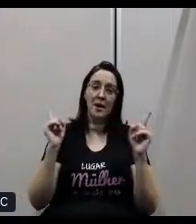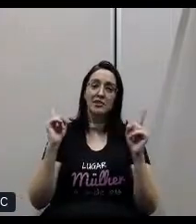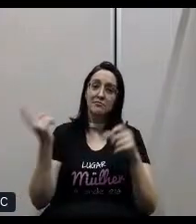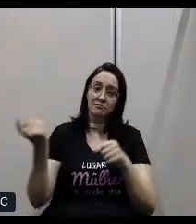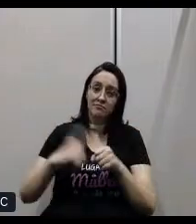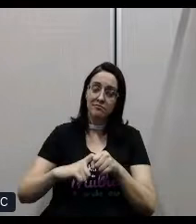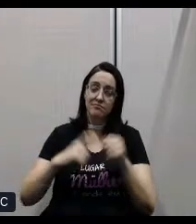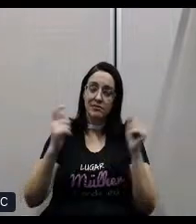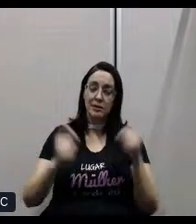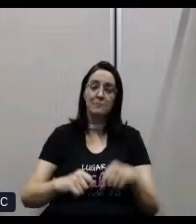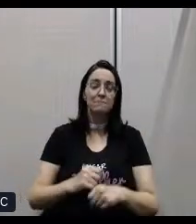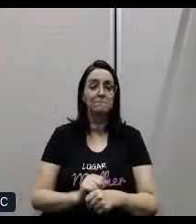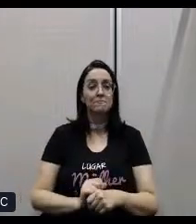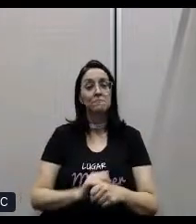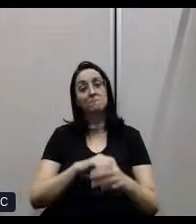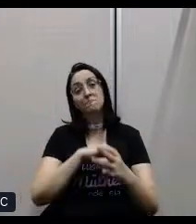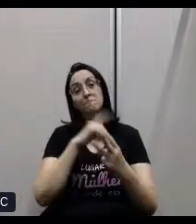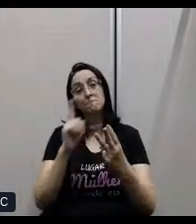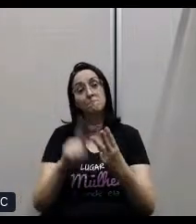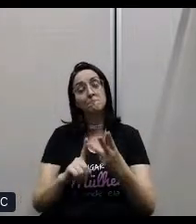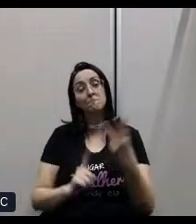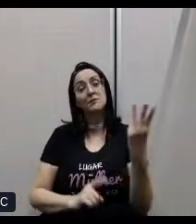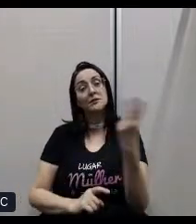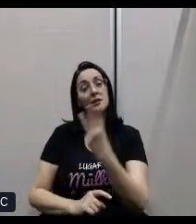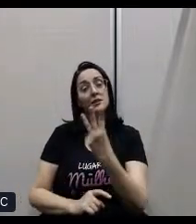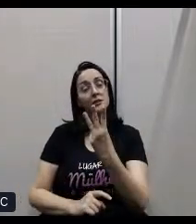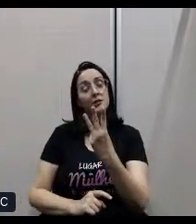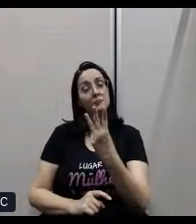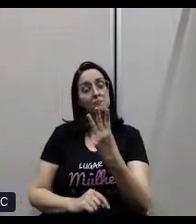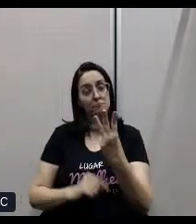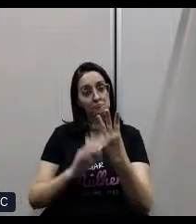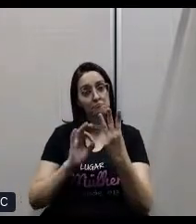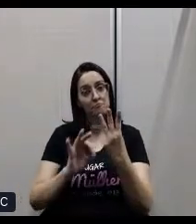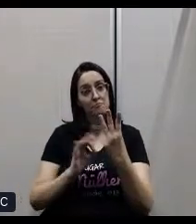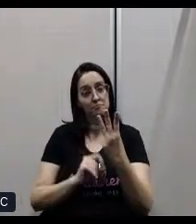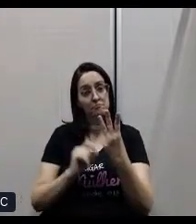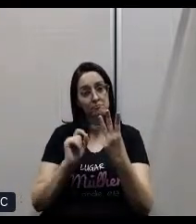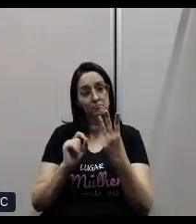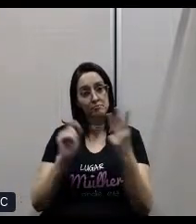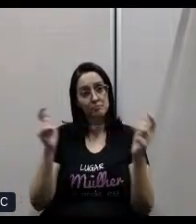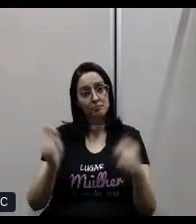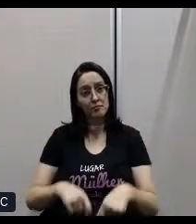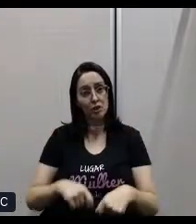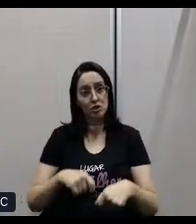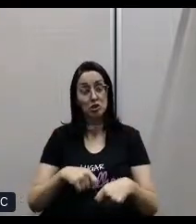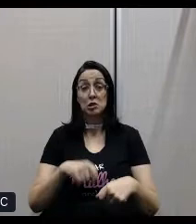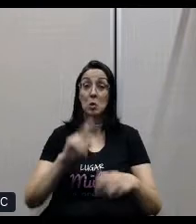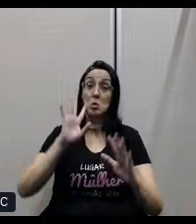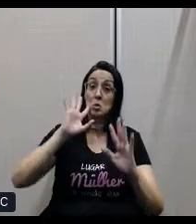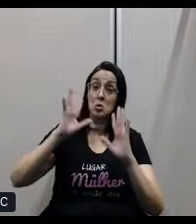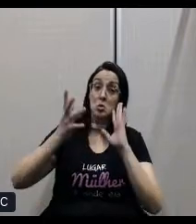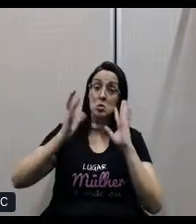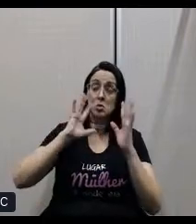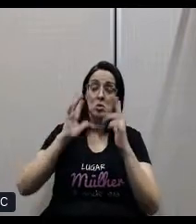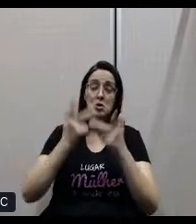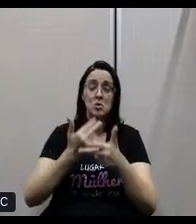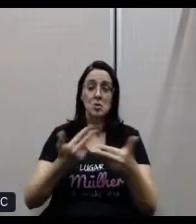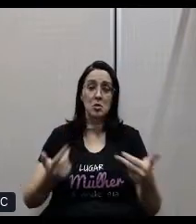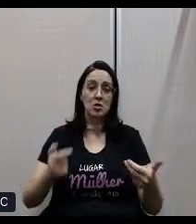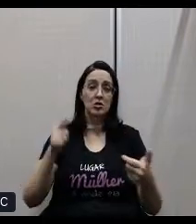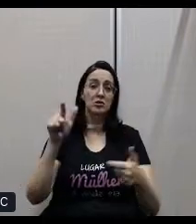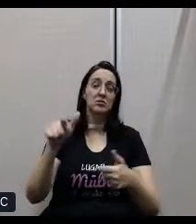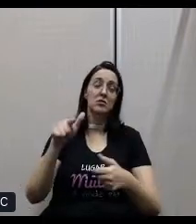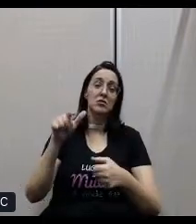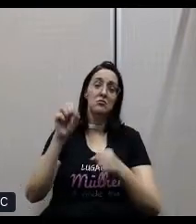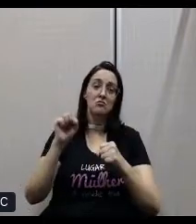reversão. E a terceira bolinha, número 3, pode ser situacional, que são deficiências que levam em